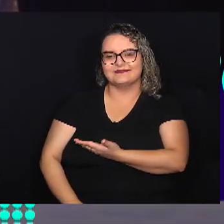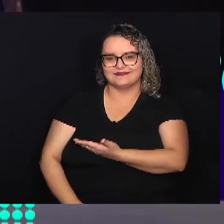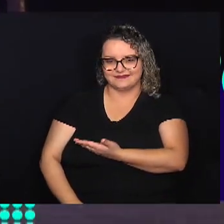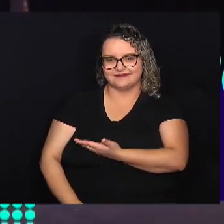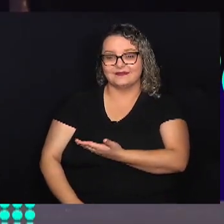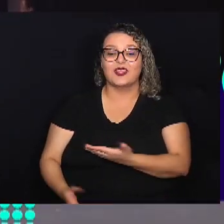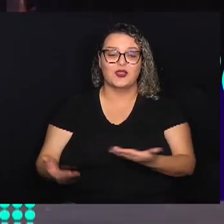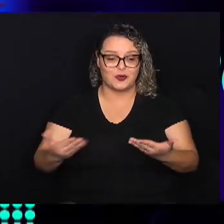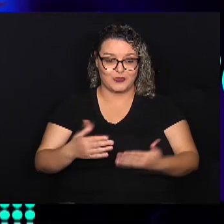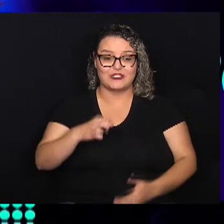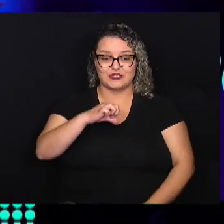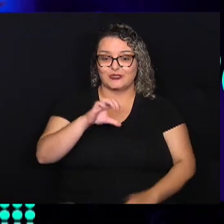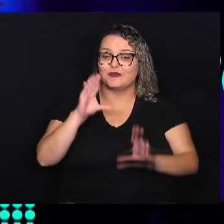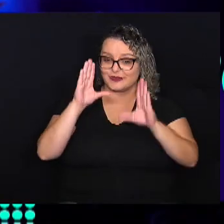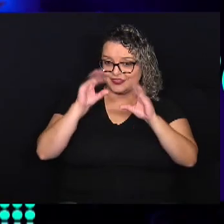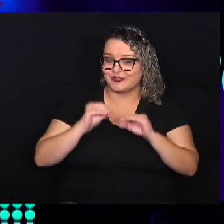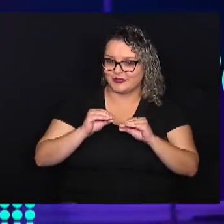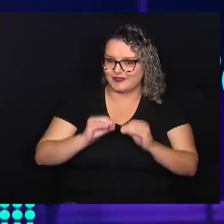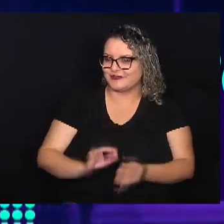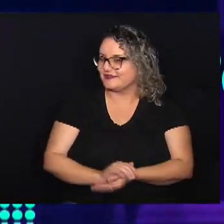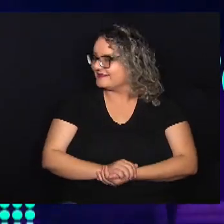hoje às 9 da noite.